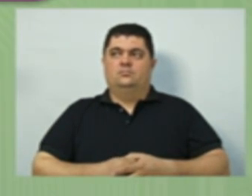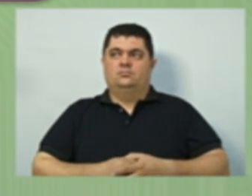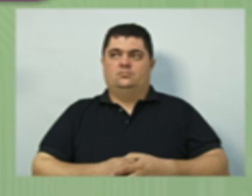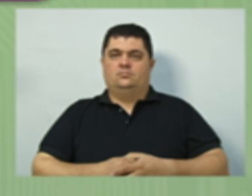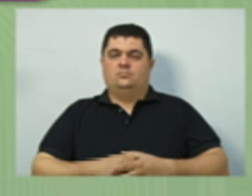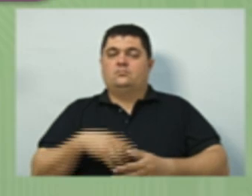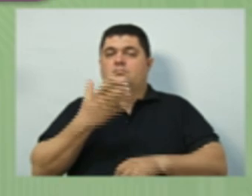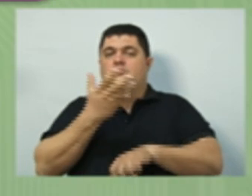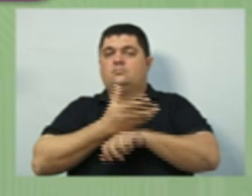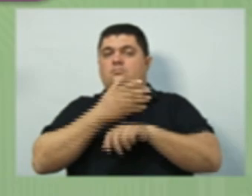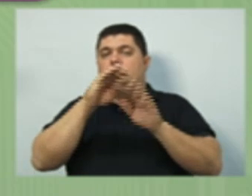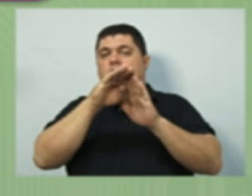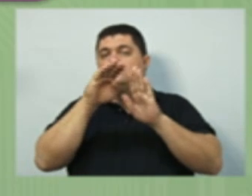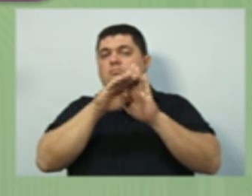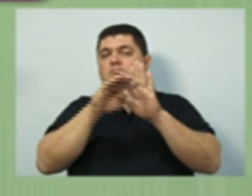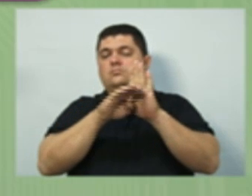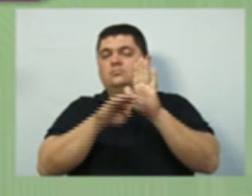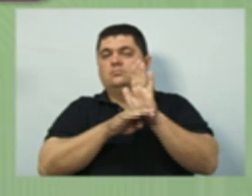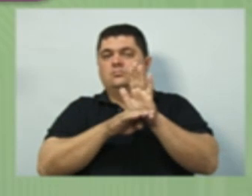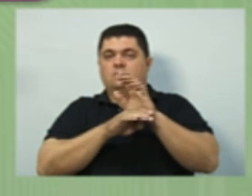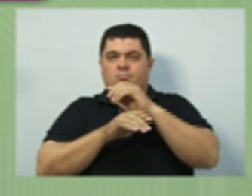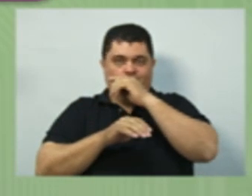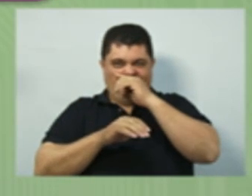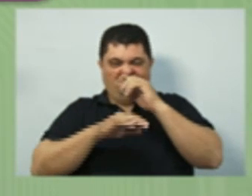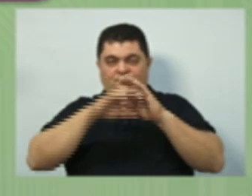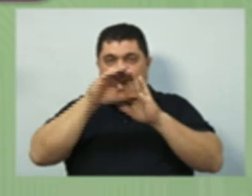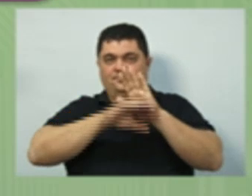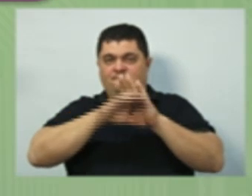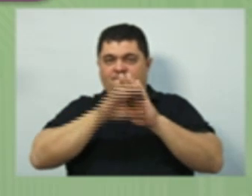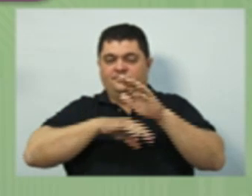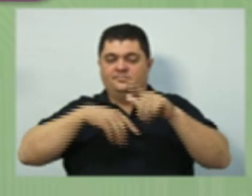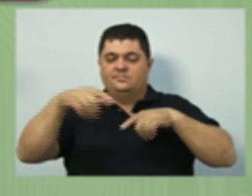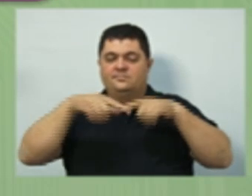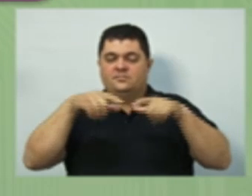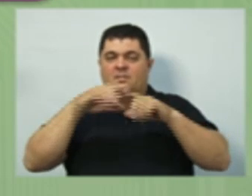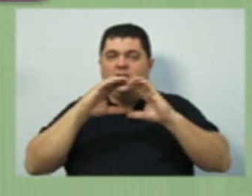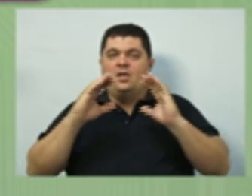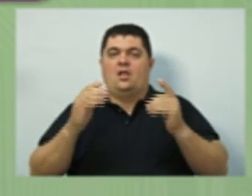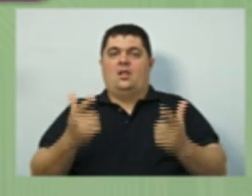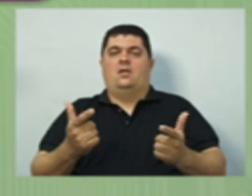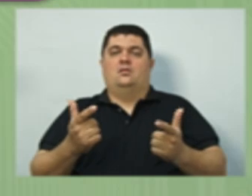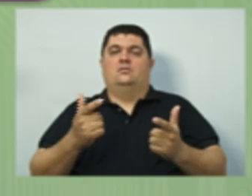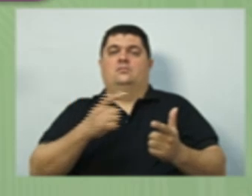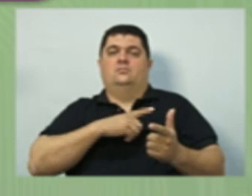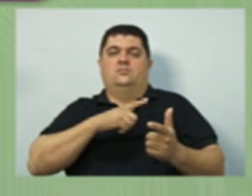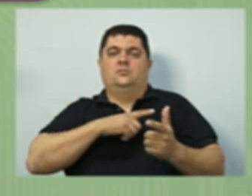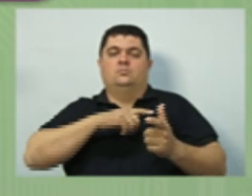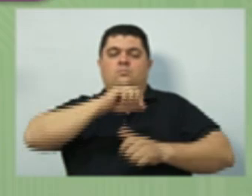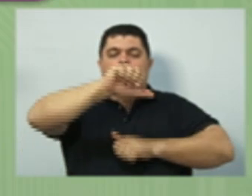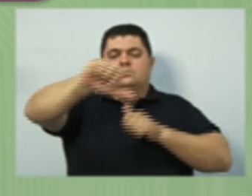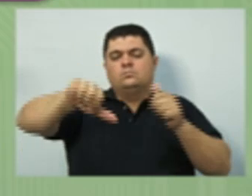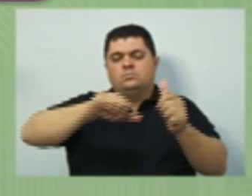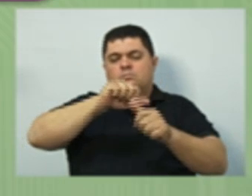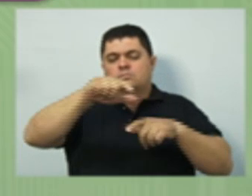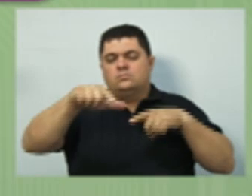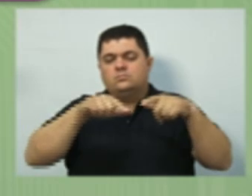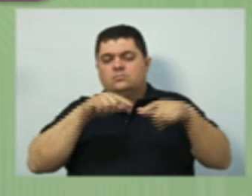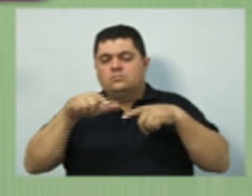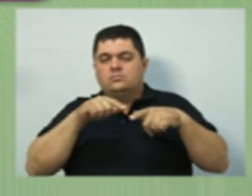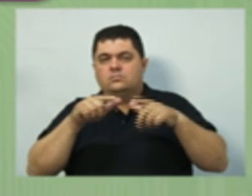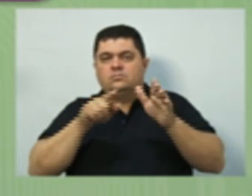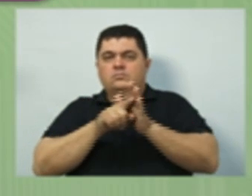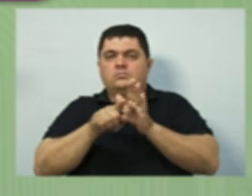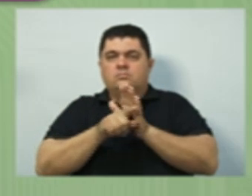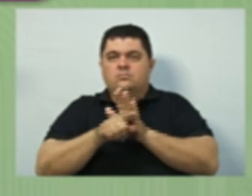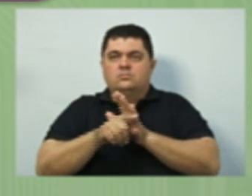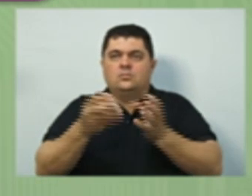Nossa ementa: conceito clássico de trabalho, as transformações do trabalho e a questão de